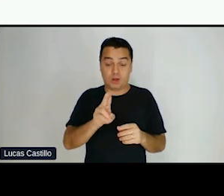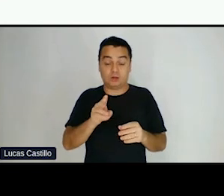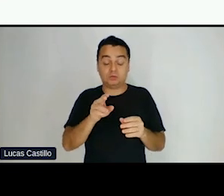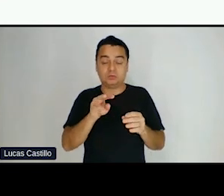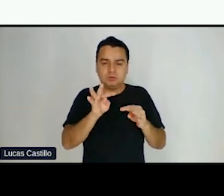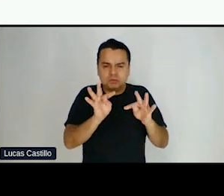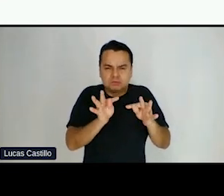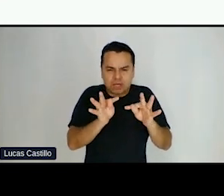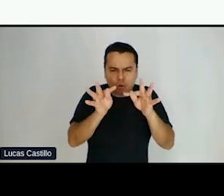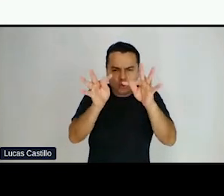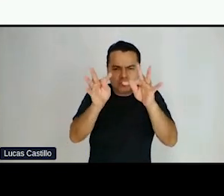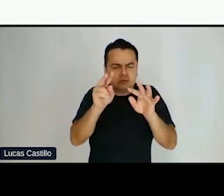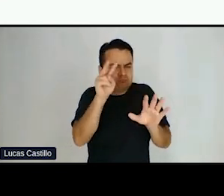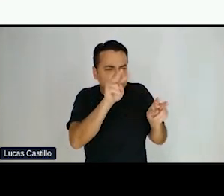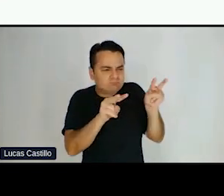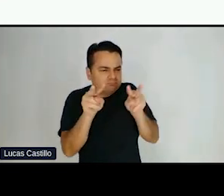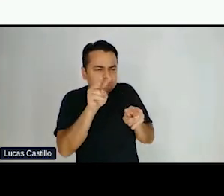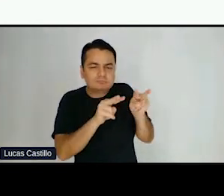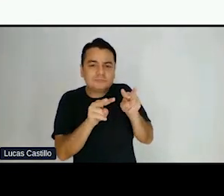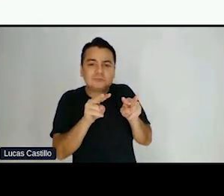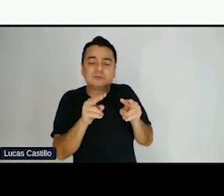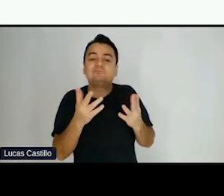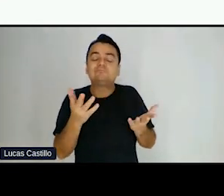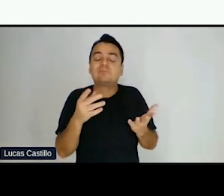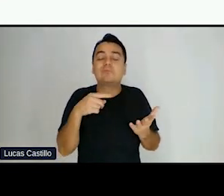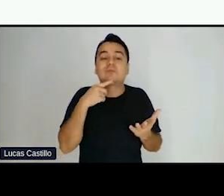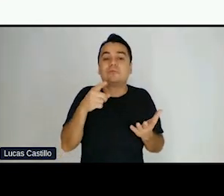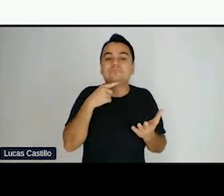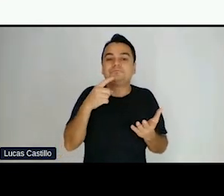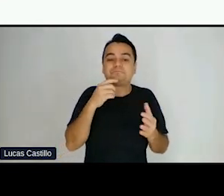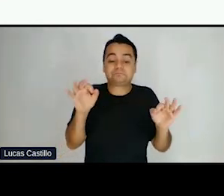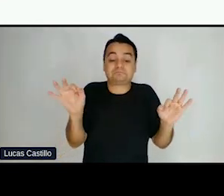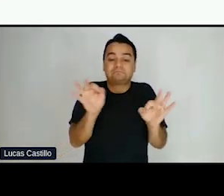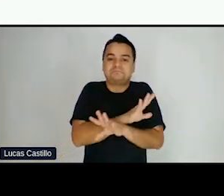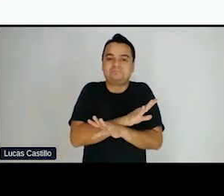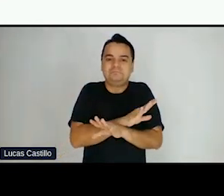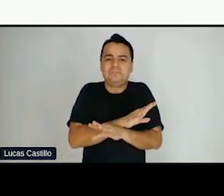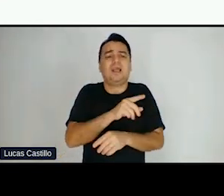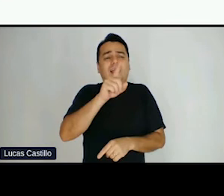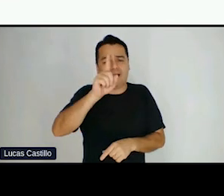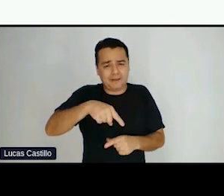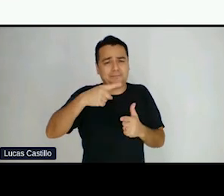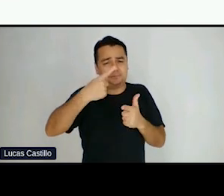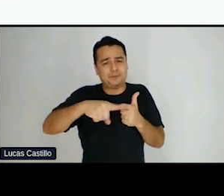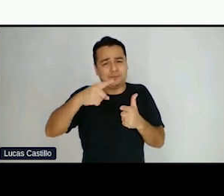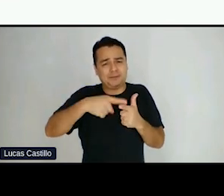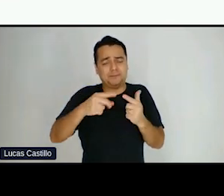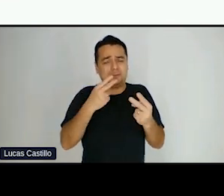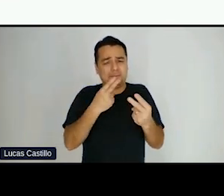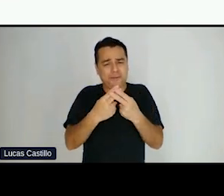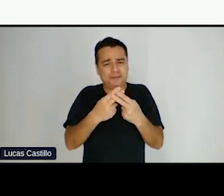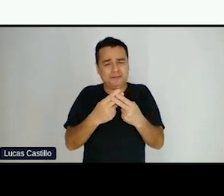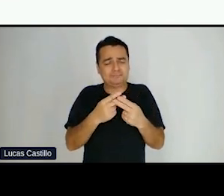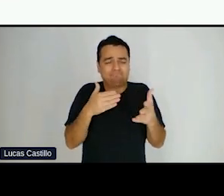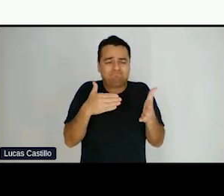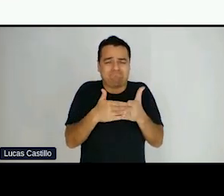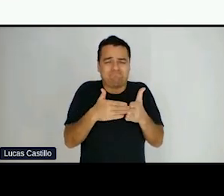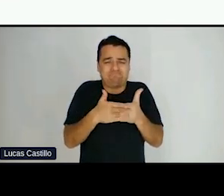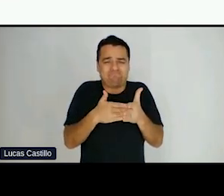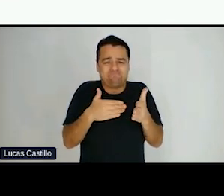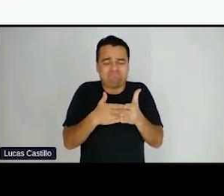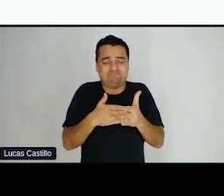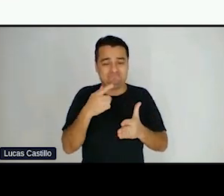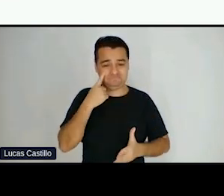nessa etapa do fluxo, ele não vai conseguir concluir o seu acordo. Isso é um bug mais do que impeditivo. Botão concluir